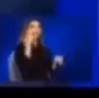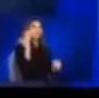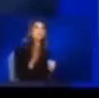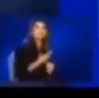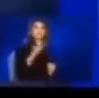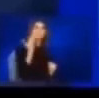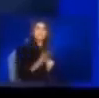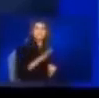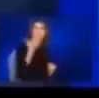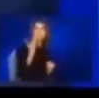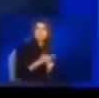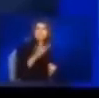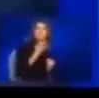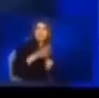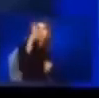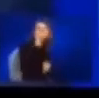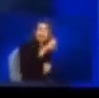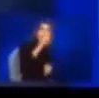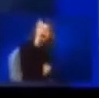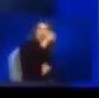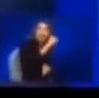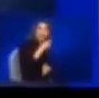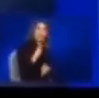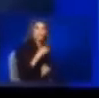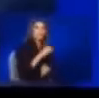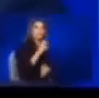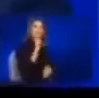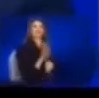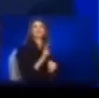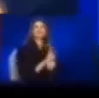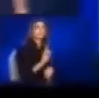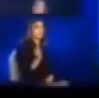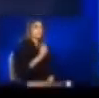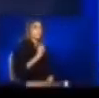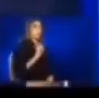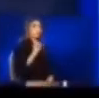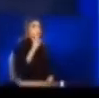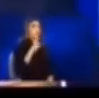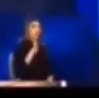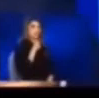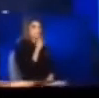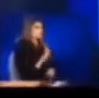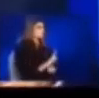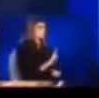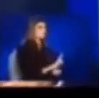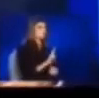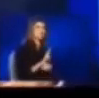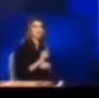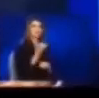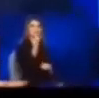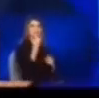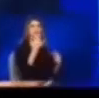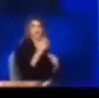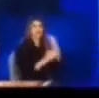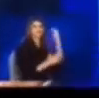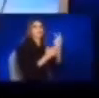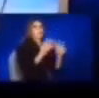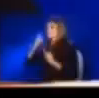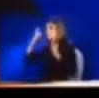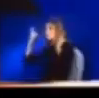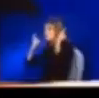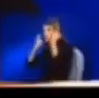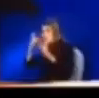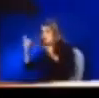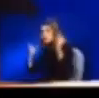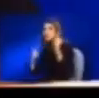Treinamento, você não improvisa. E quando você improvisa, a possibilidade de acidente é muito maior.